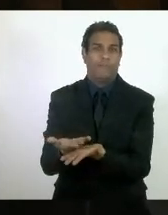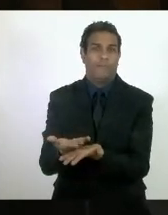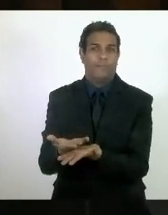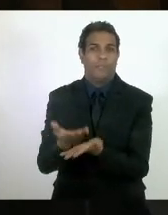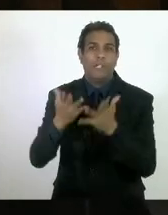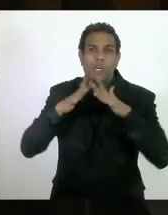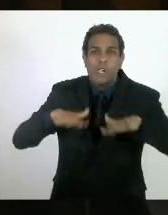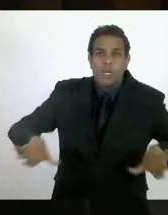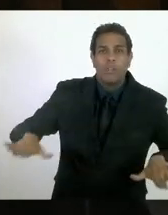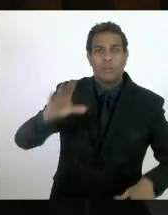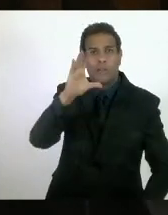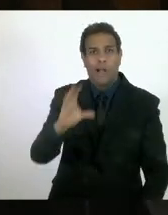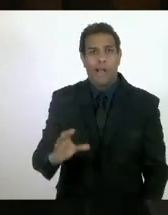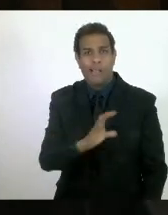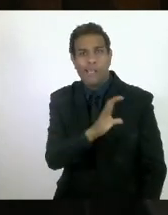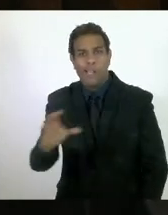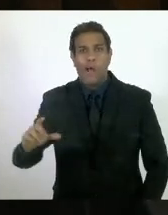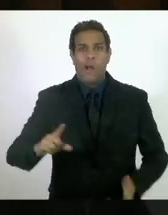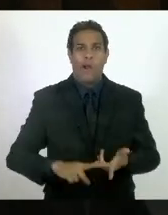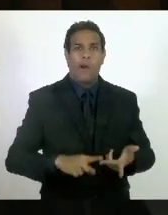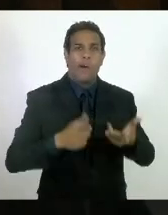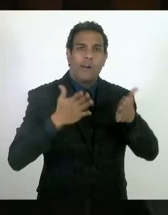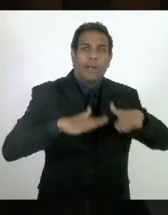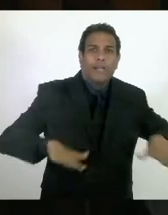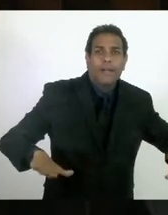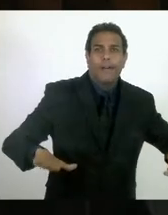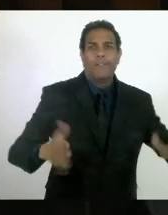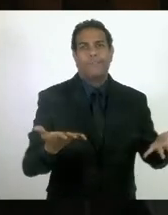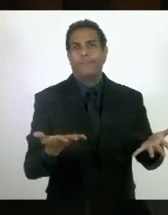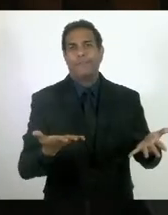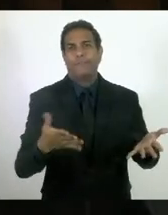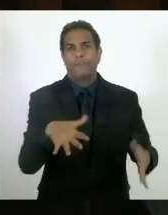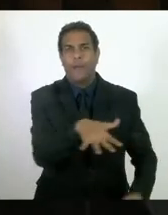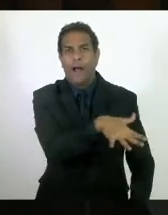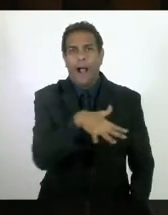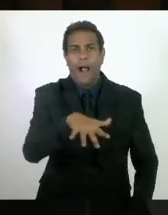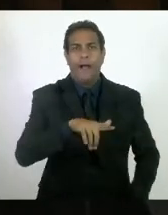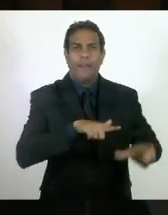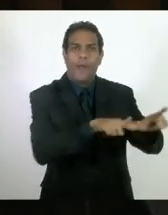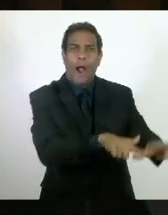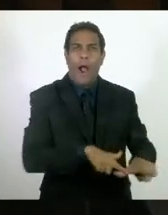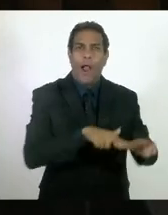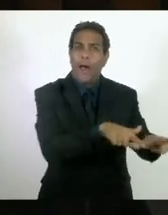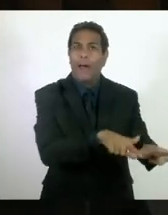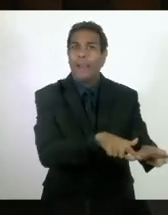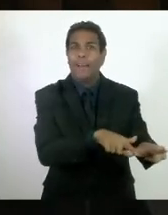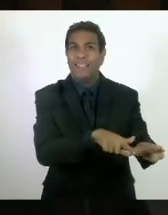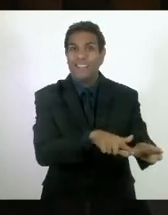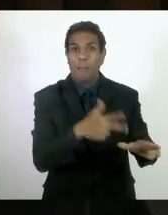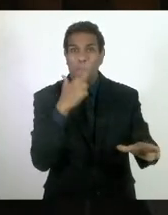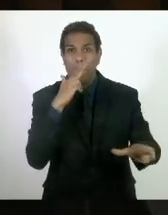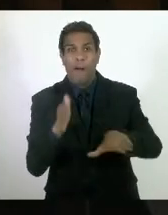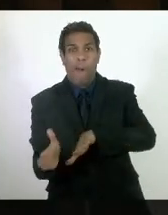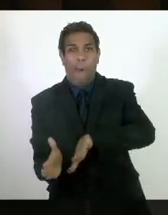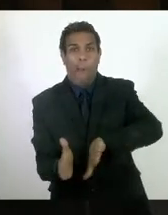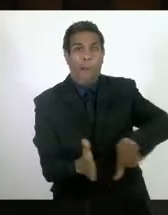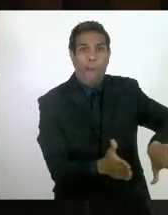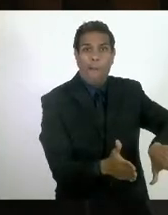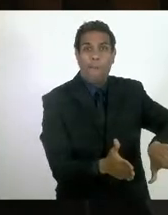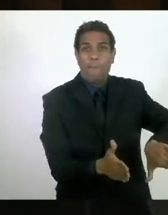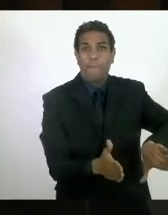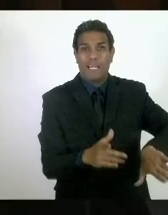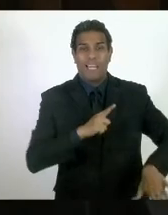ou as crianças é de famílias umbandistas e candomblecistas elas são apartados